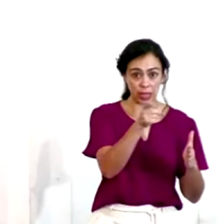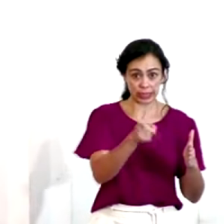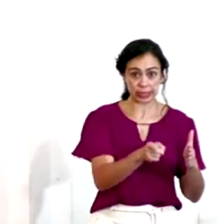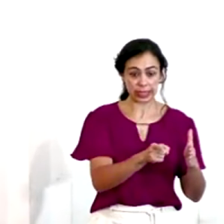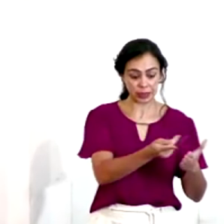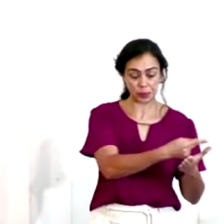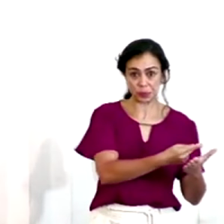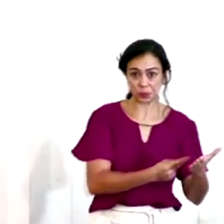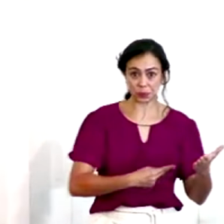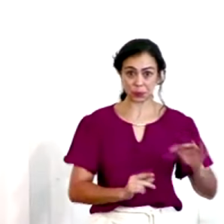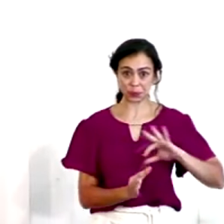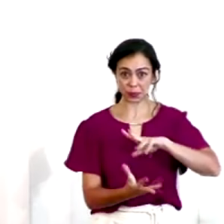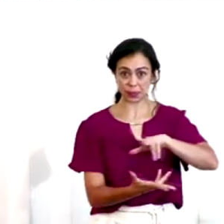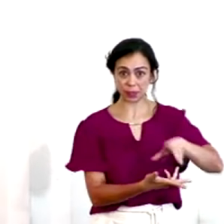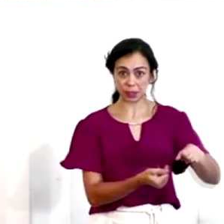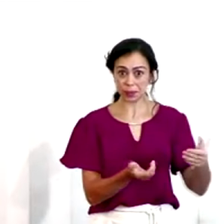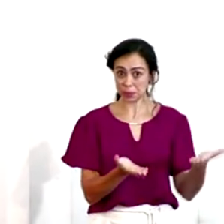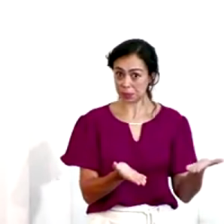nosso mundo,